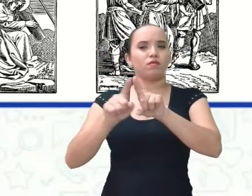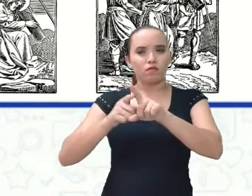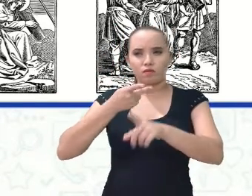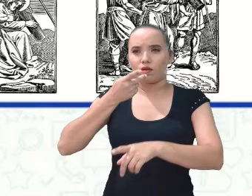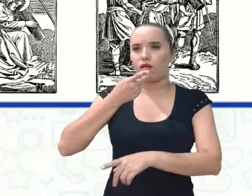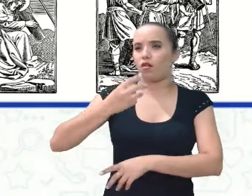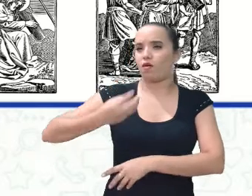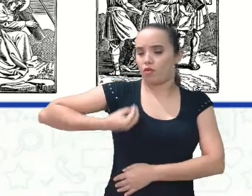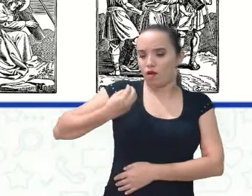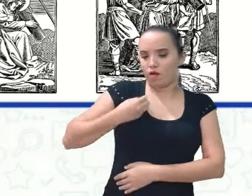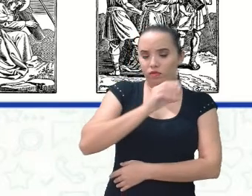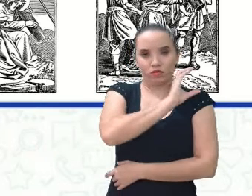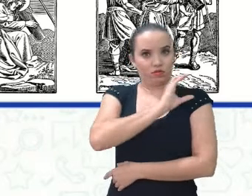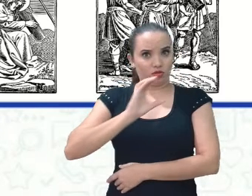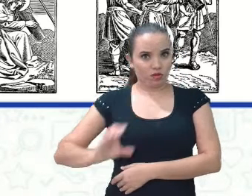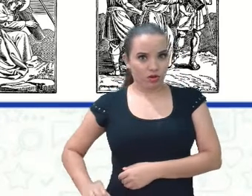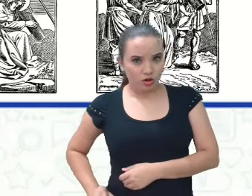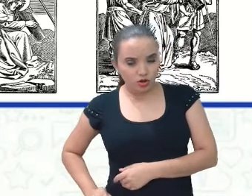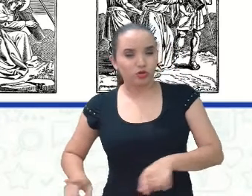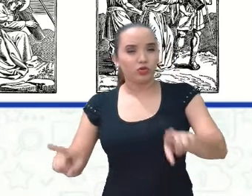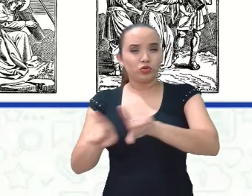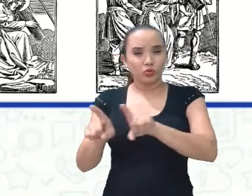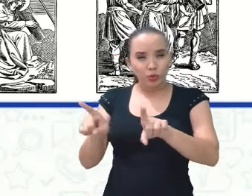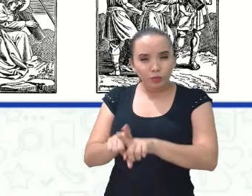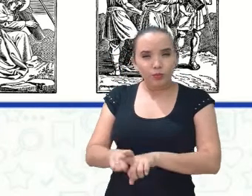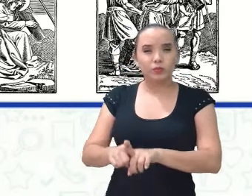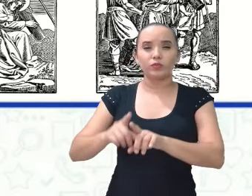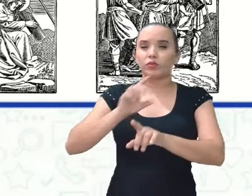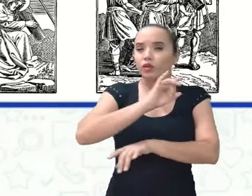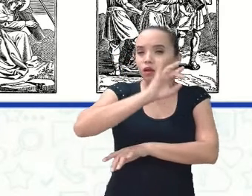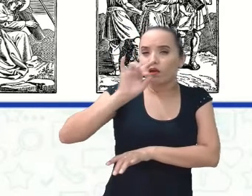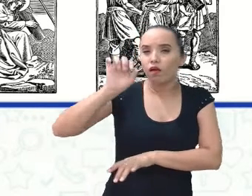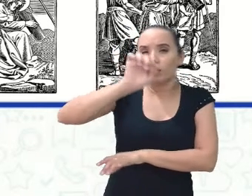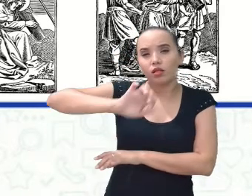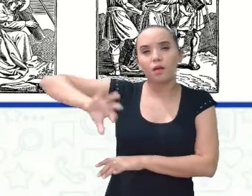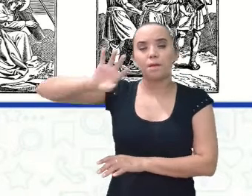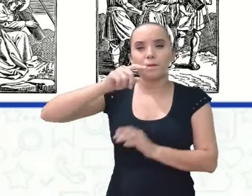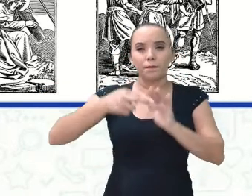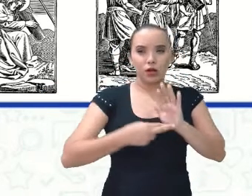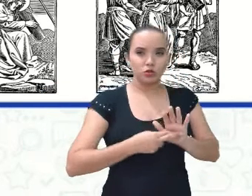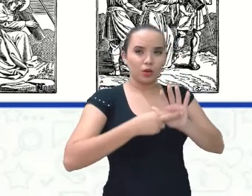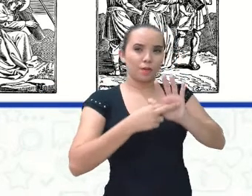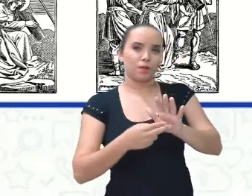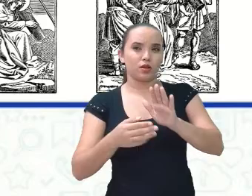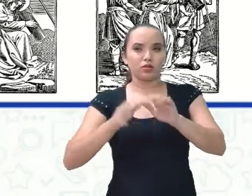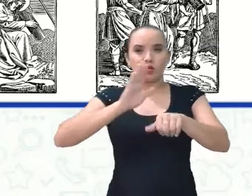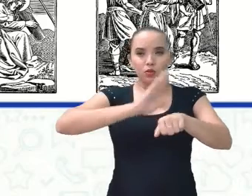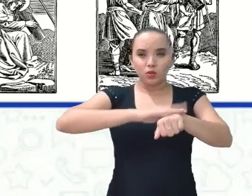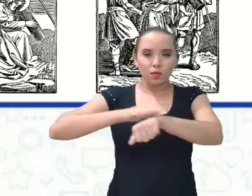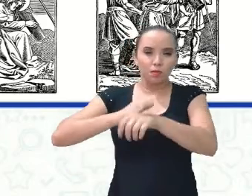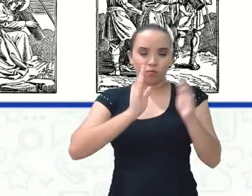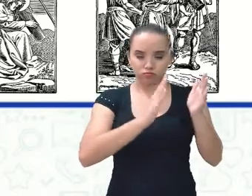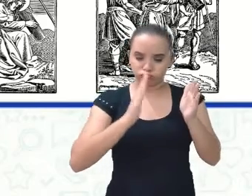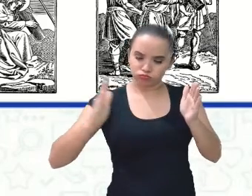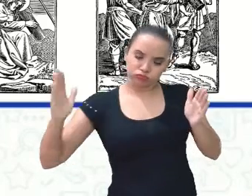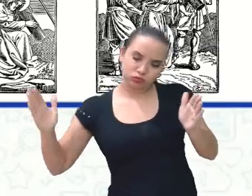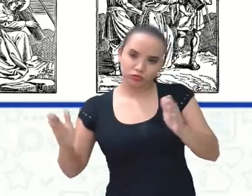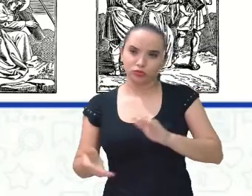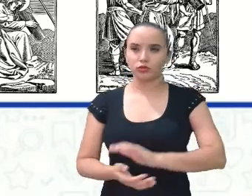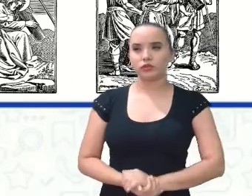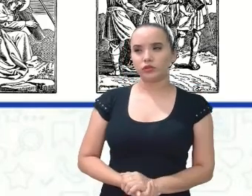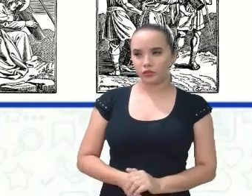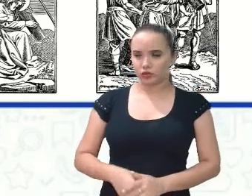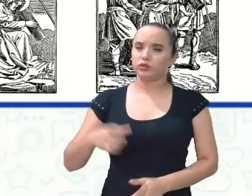em sequência, né, cada imagem representando uma etapa do processo da Via Crucis, por exemplo.